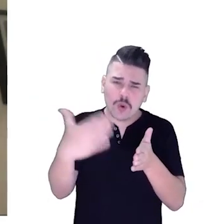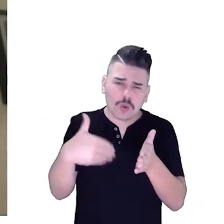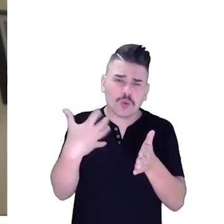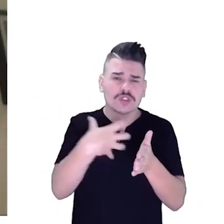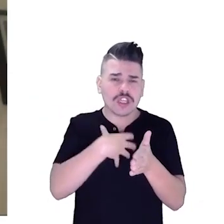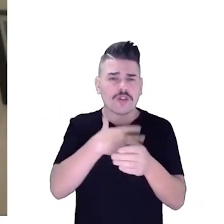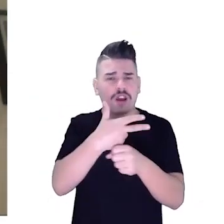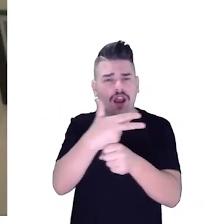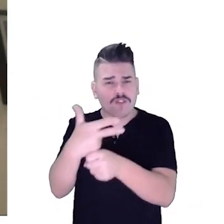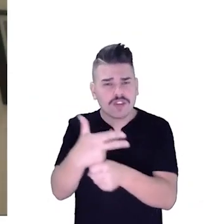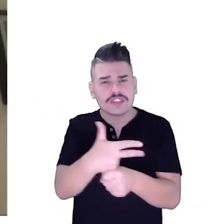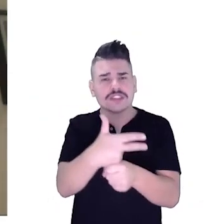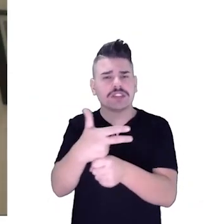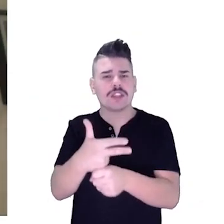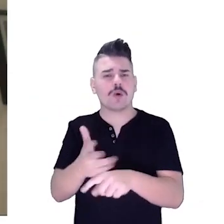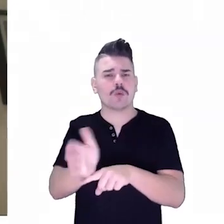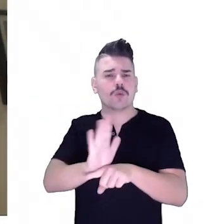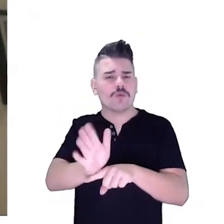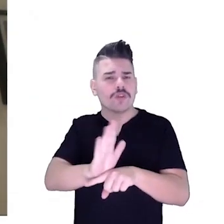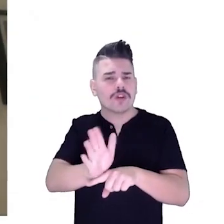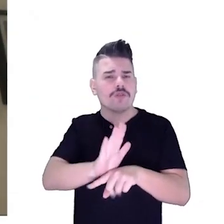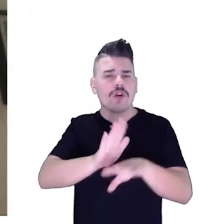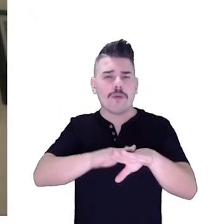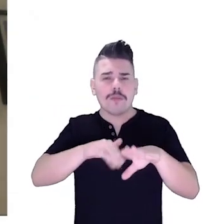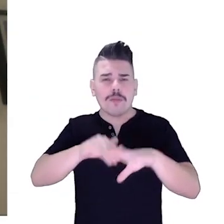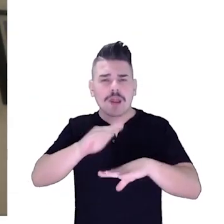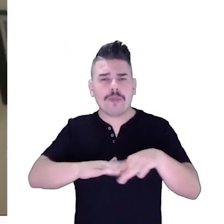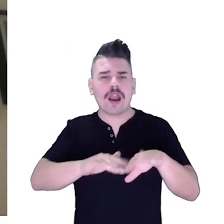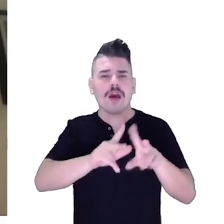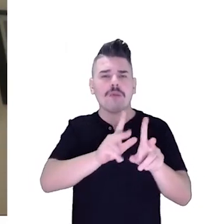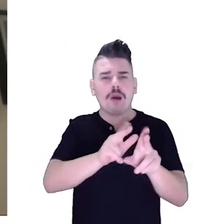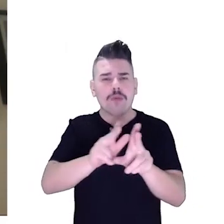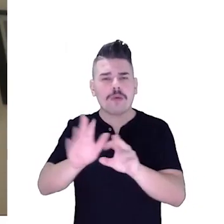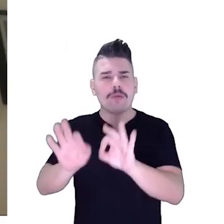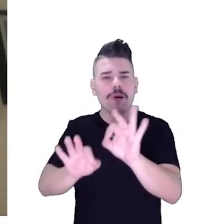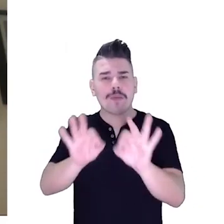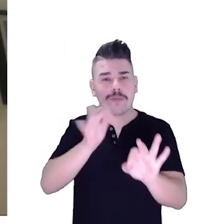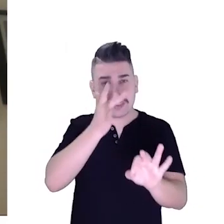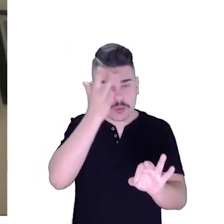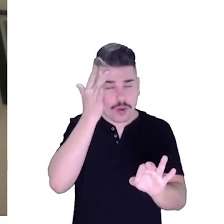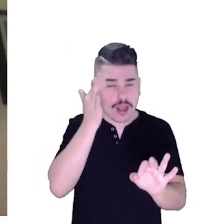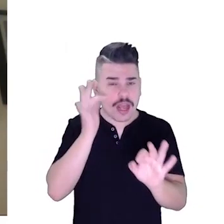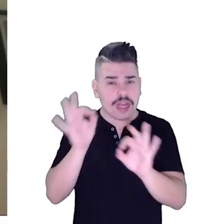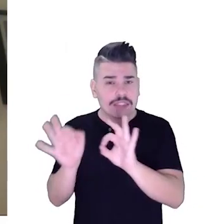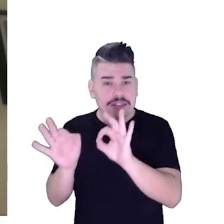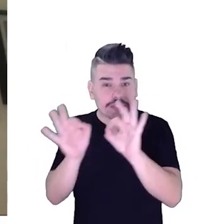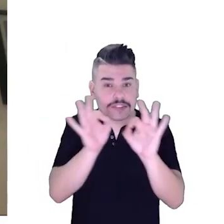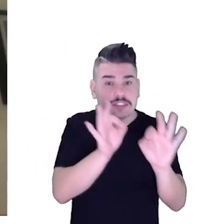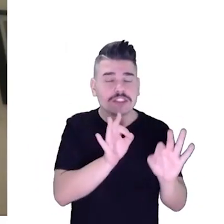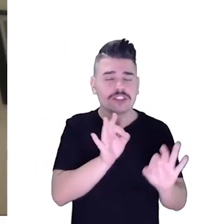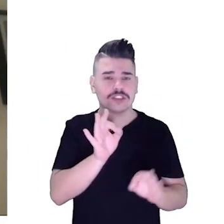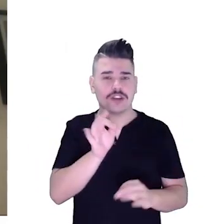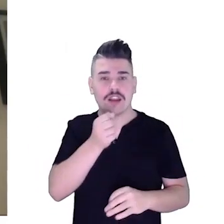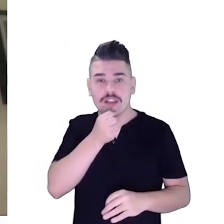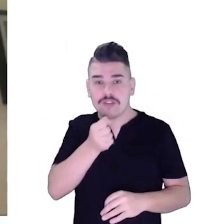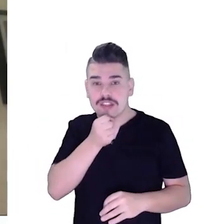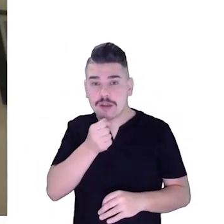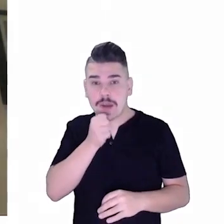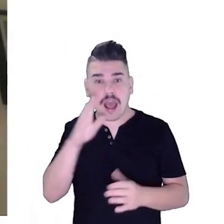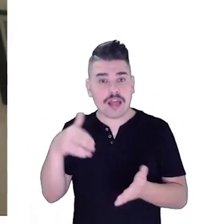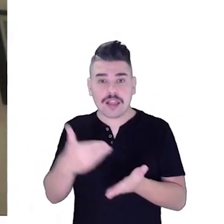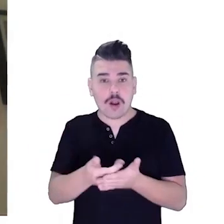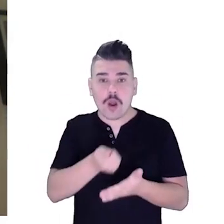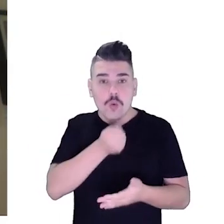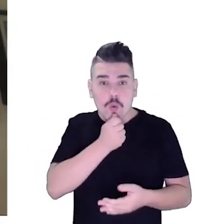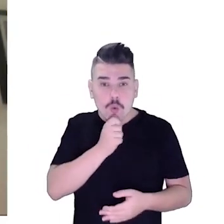por toda a maneira como o filme está montado, né? Se alguém está assistindo a essa entrevista e não pôde ver ainda